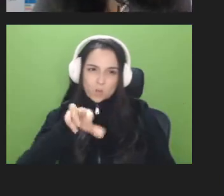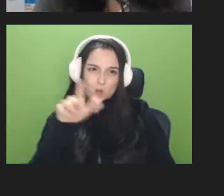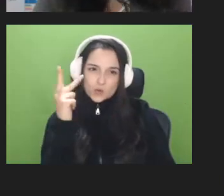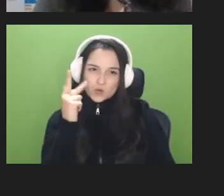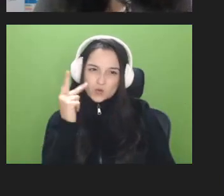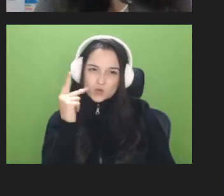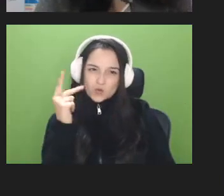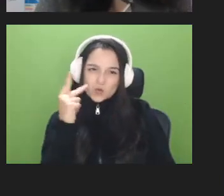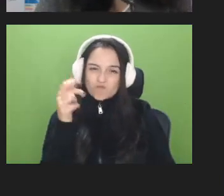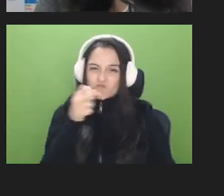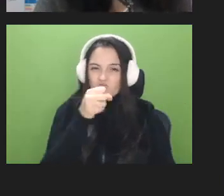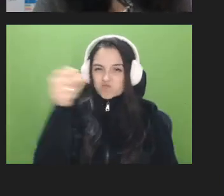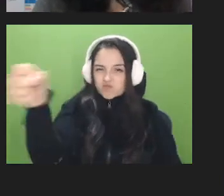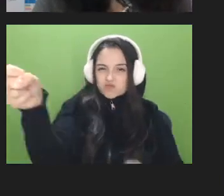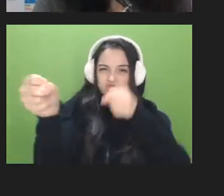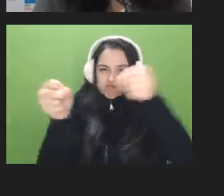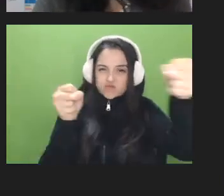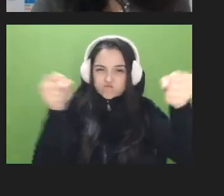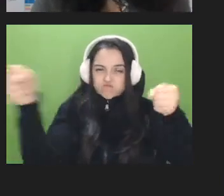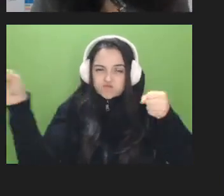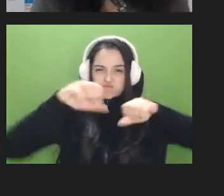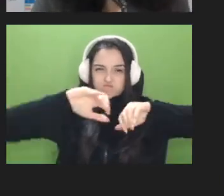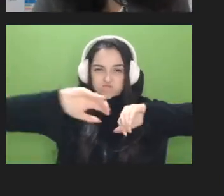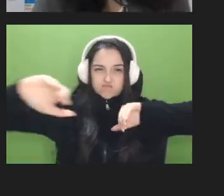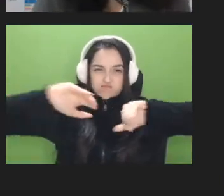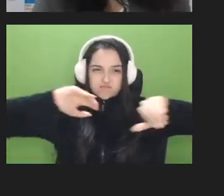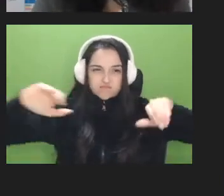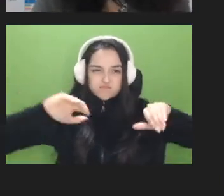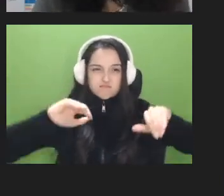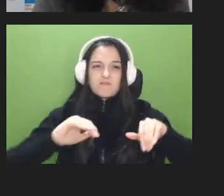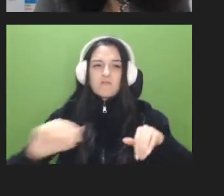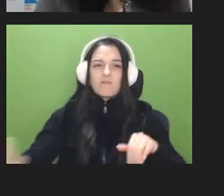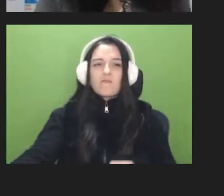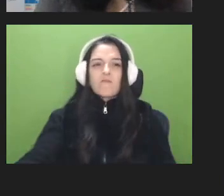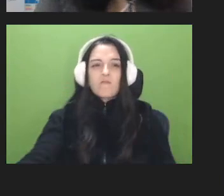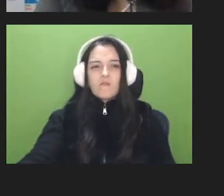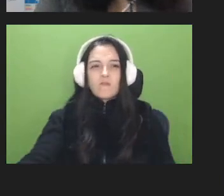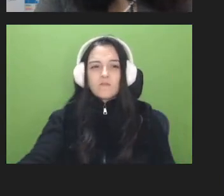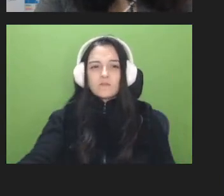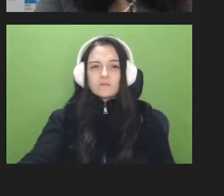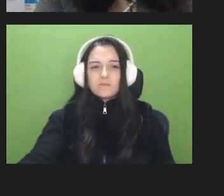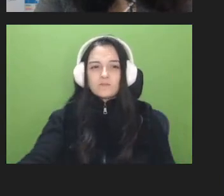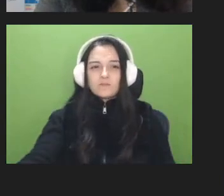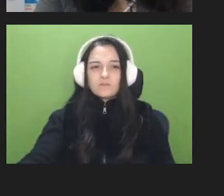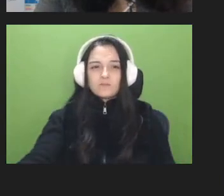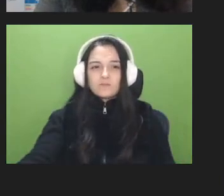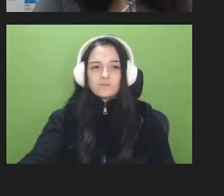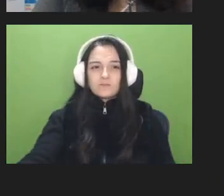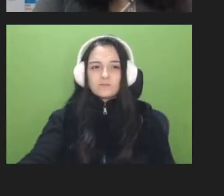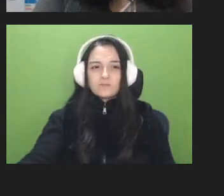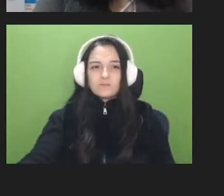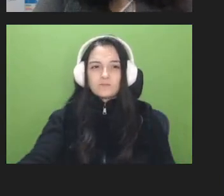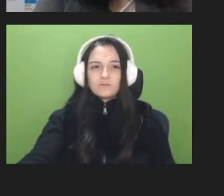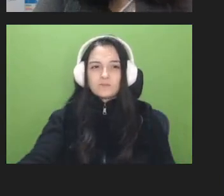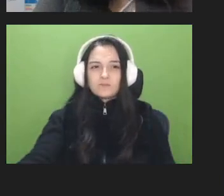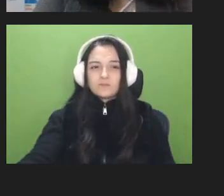nesses dispositivos, nesses manicômios, nessas prisões ou nos conventos, para que exista aí